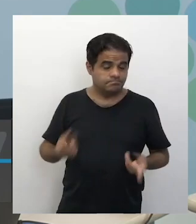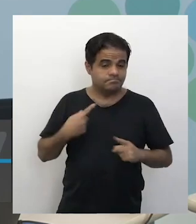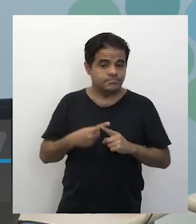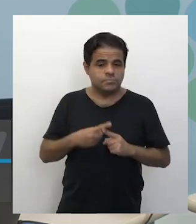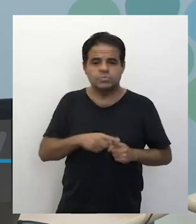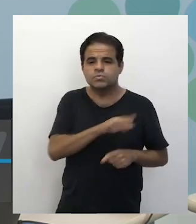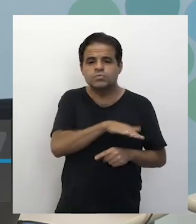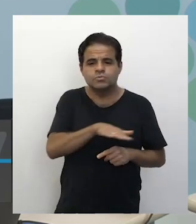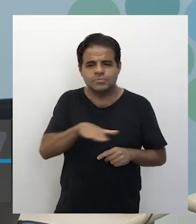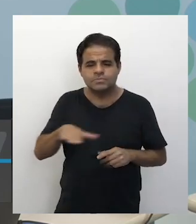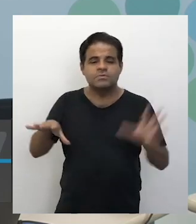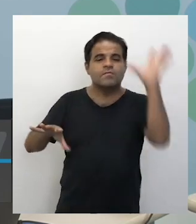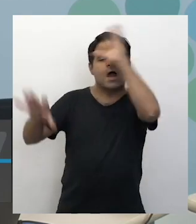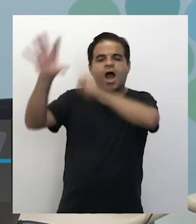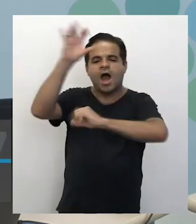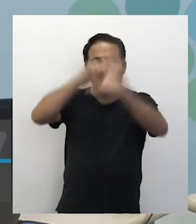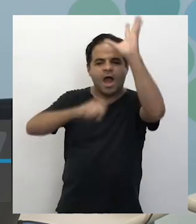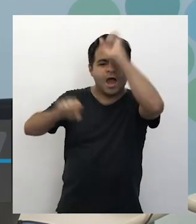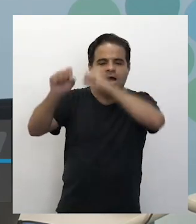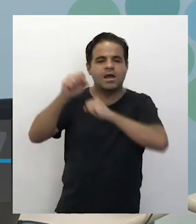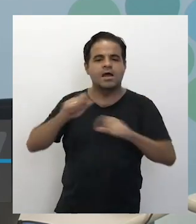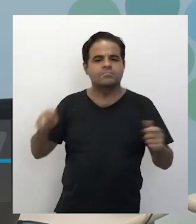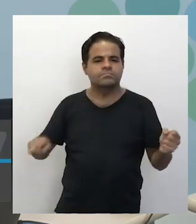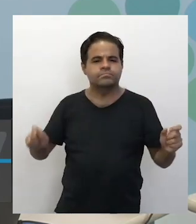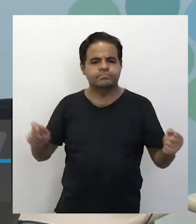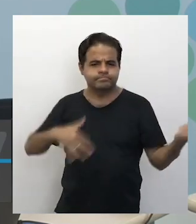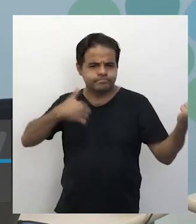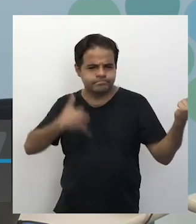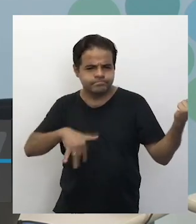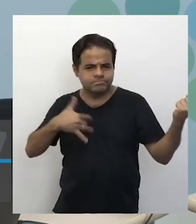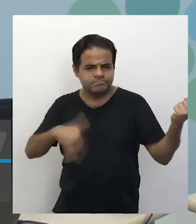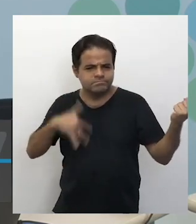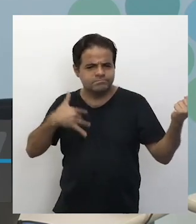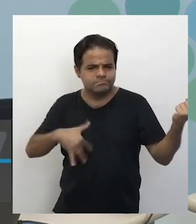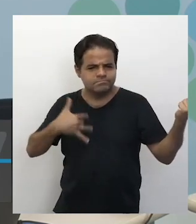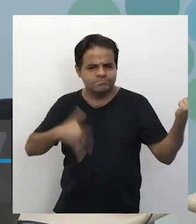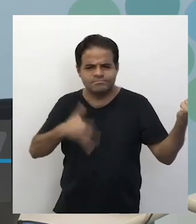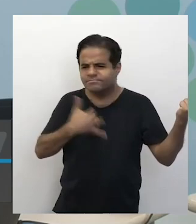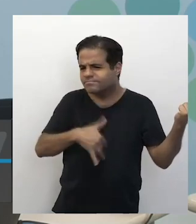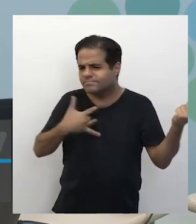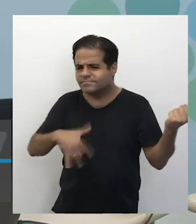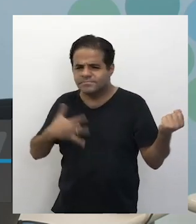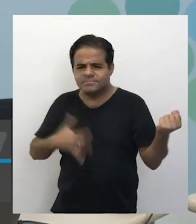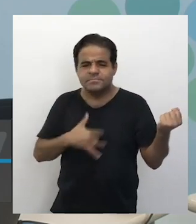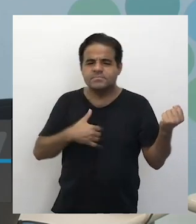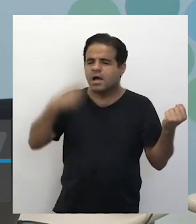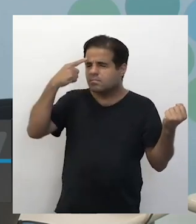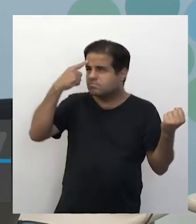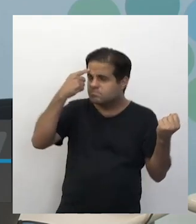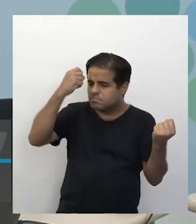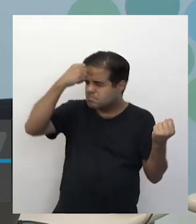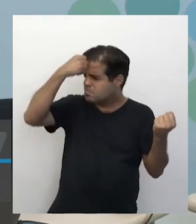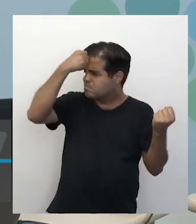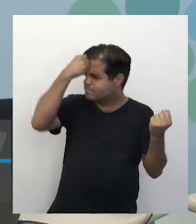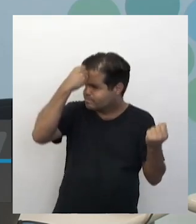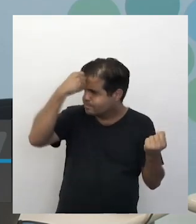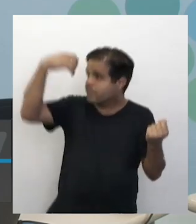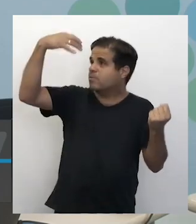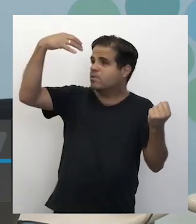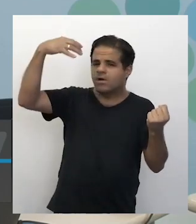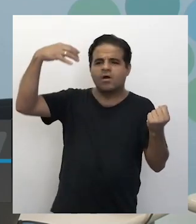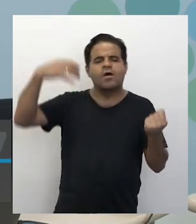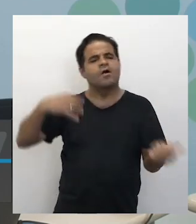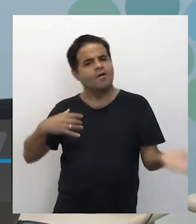os meninos lá estavam aprendendo a tocar violão, e aí deu uma lâmpada que acendeu na cabeça e falaram,